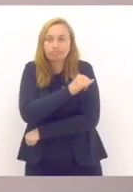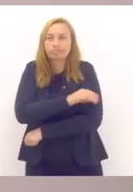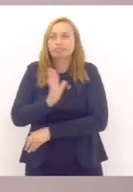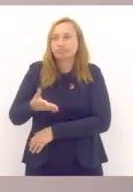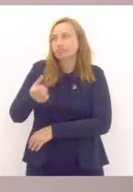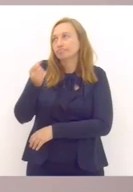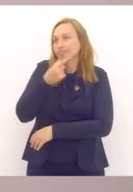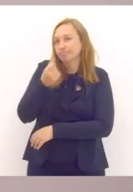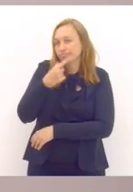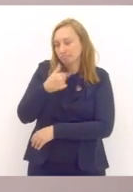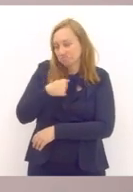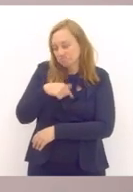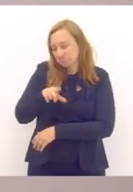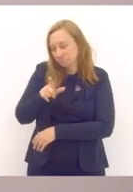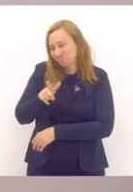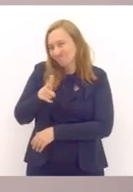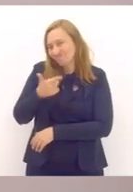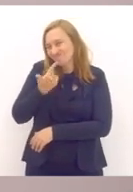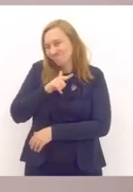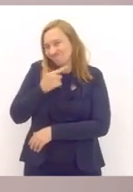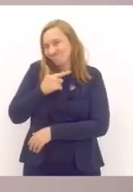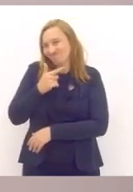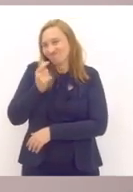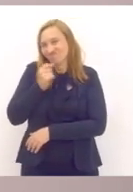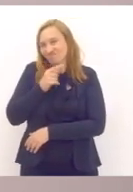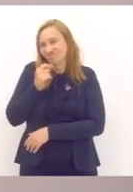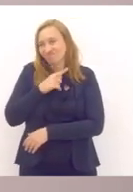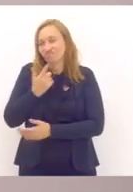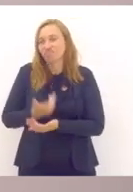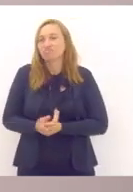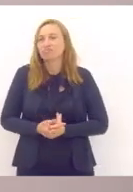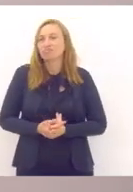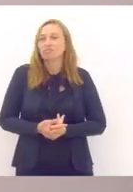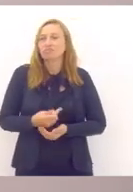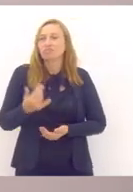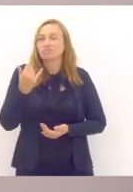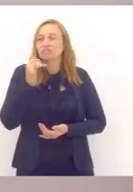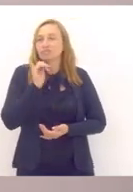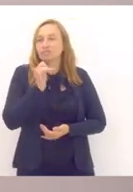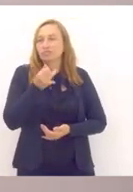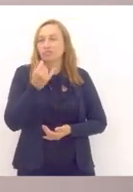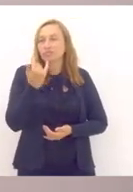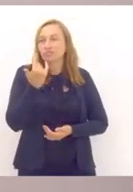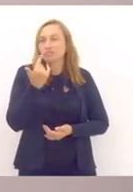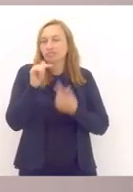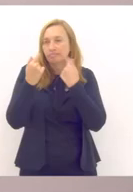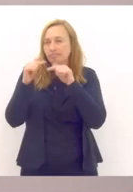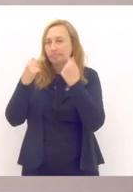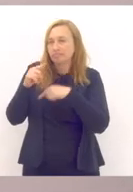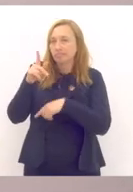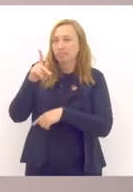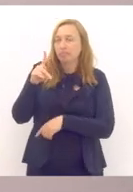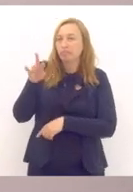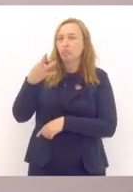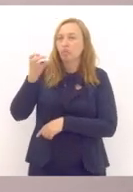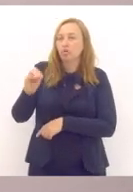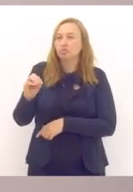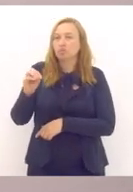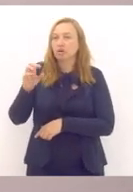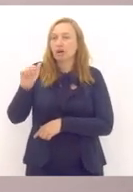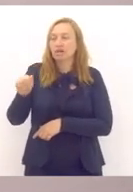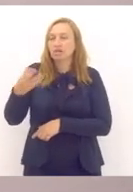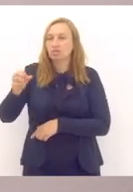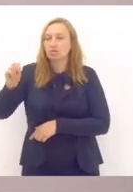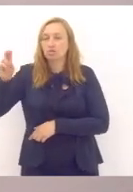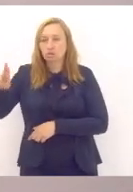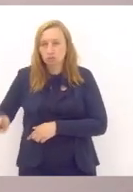piada que me deixa triste. Sabe qual é a piada que me deixa mais triste? Quando reclamam que o Porto do Açu está uns, sei lá, 100 quilômetros ao sul, abaixo do